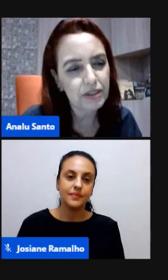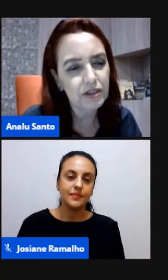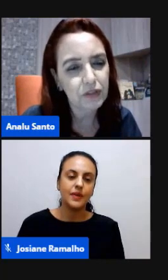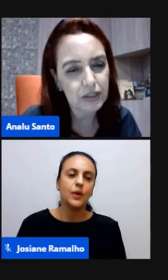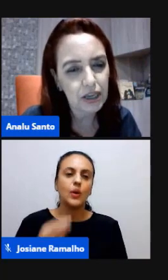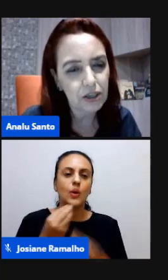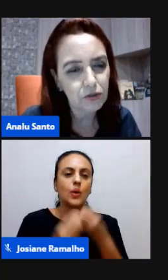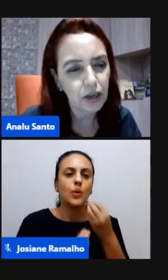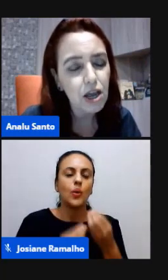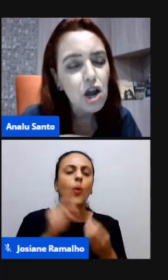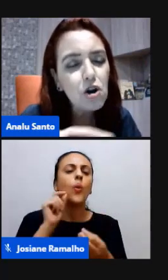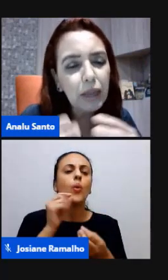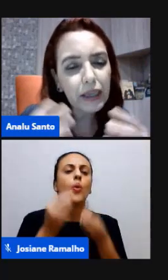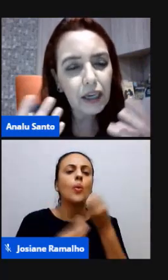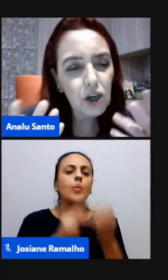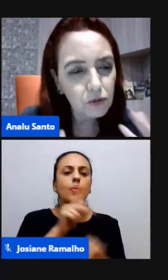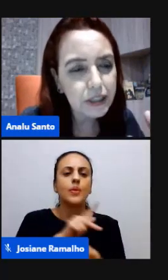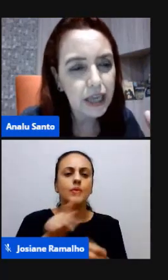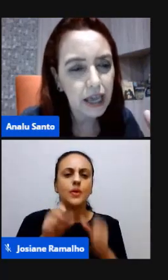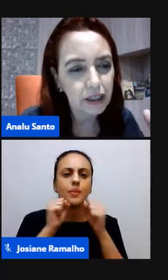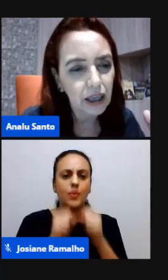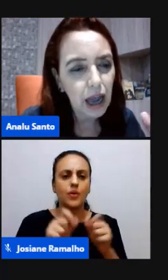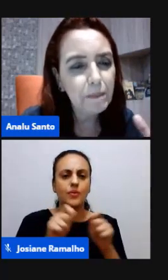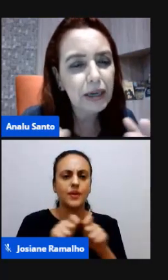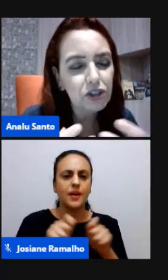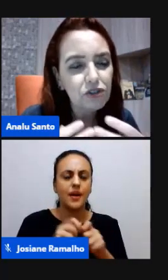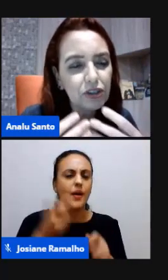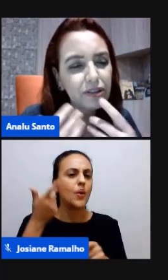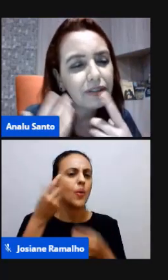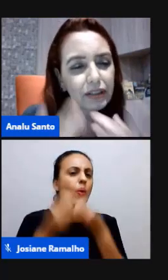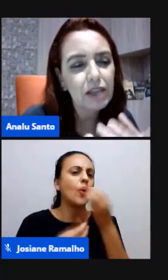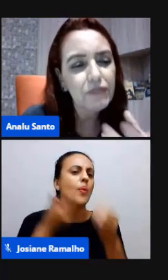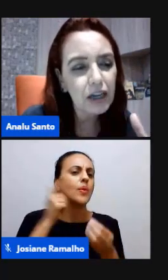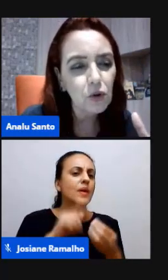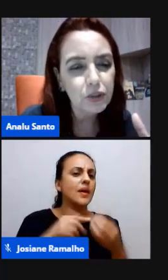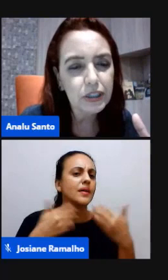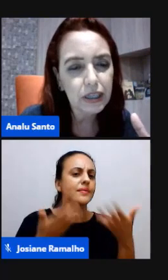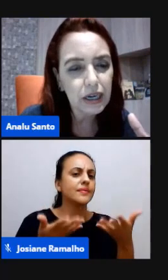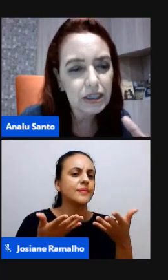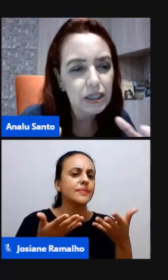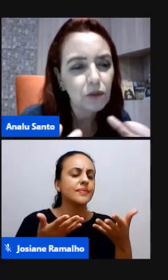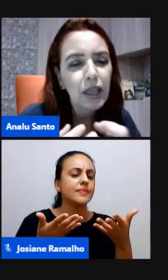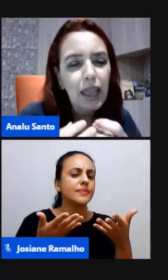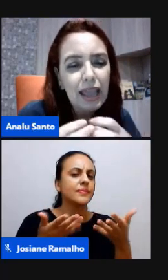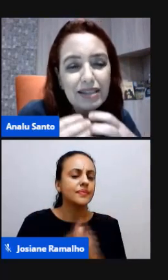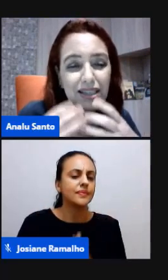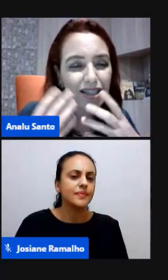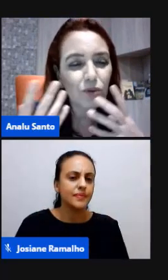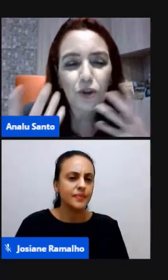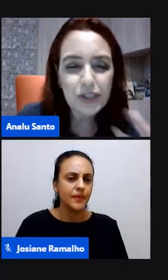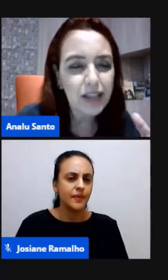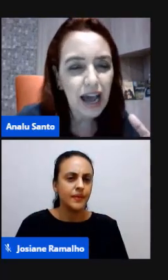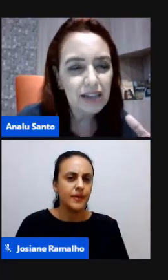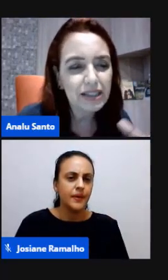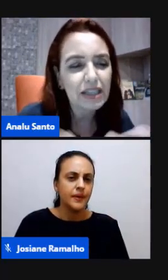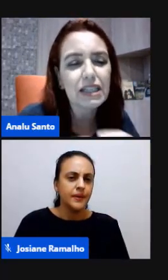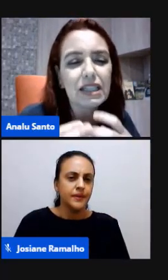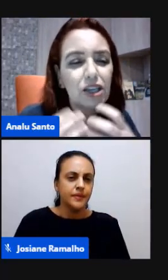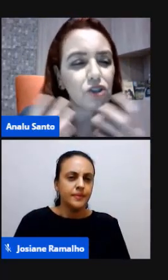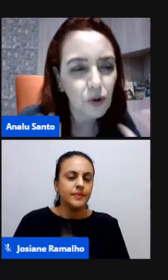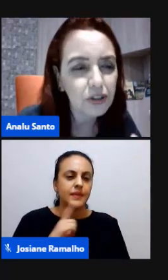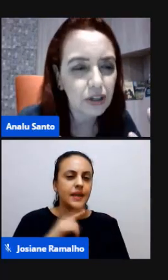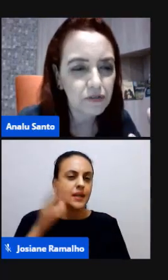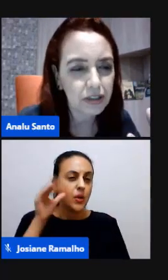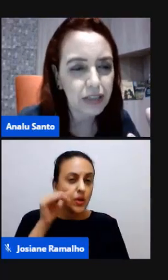professor precisa fazer isso, né? Como é que ele consegue, a partir de levar em consideração essas curiosidades,